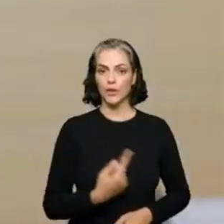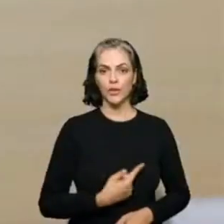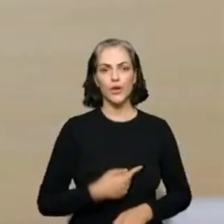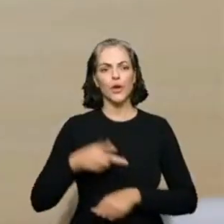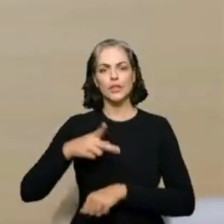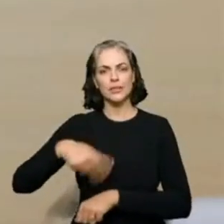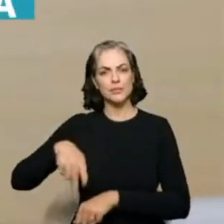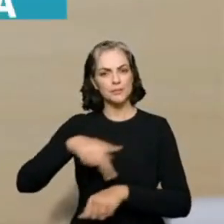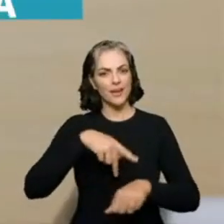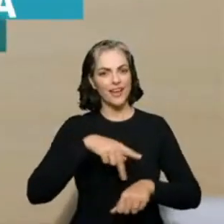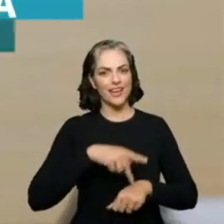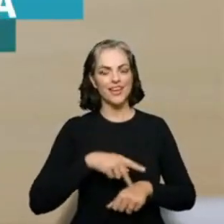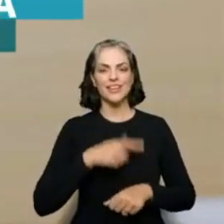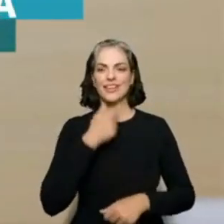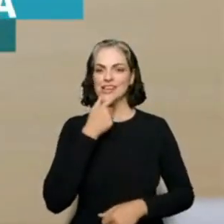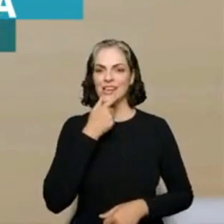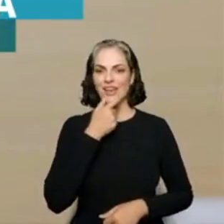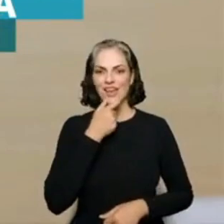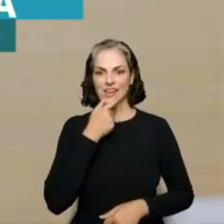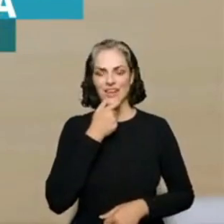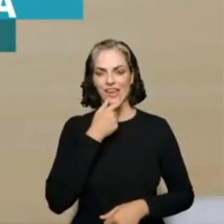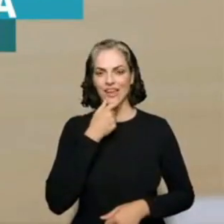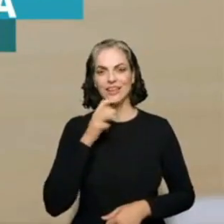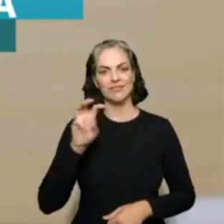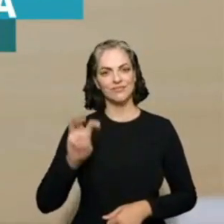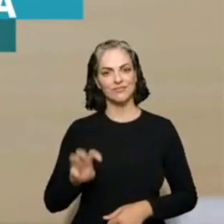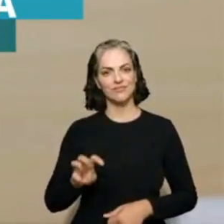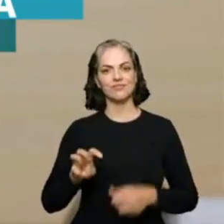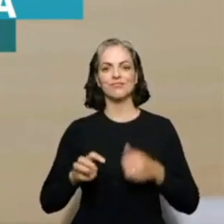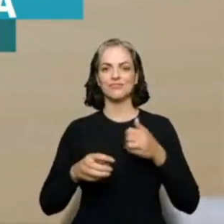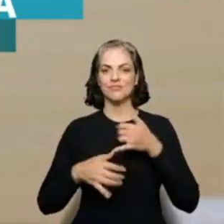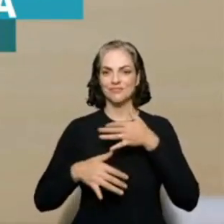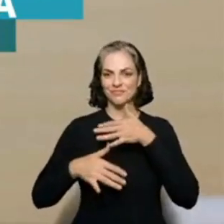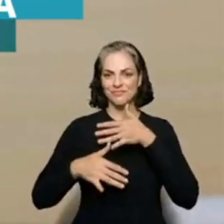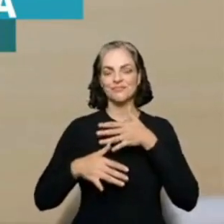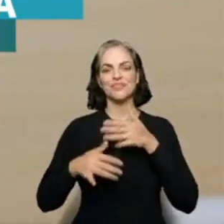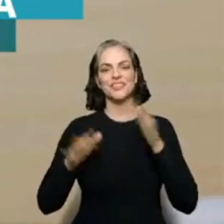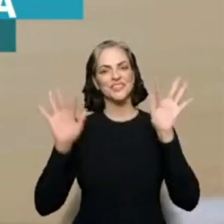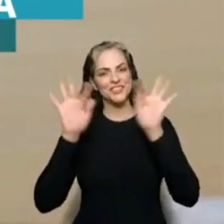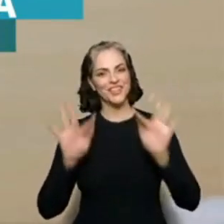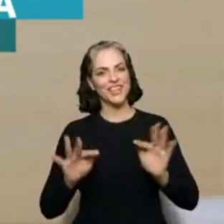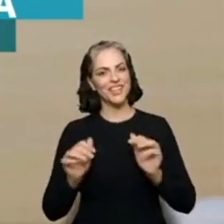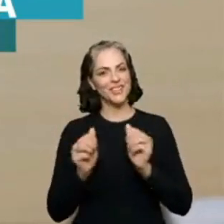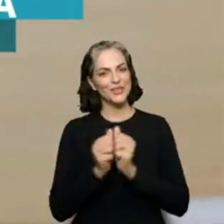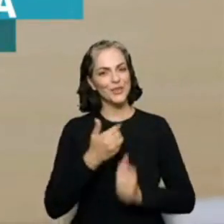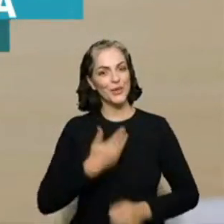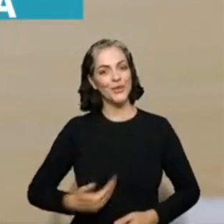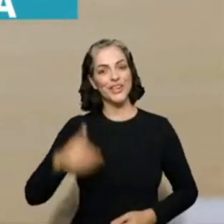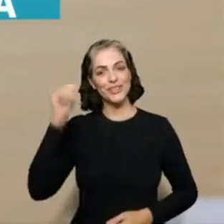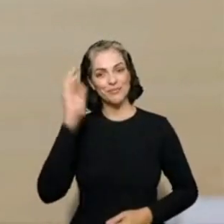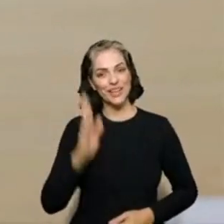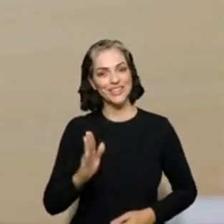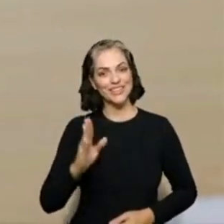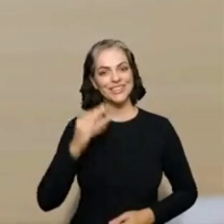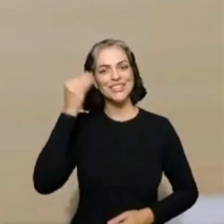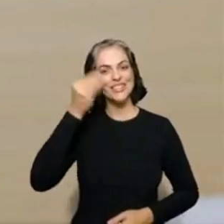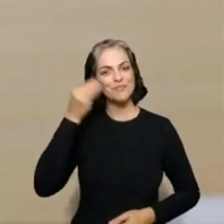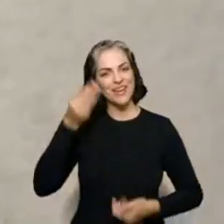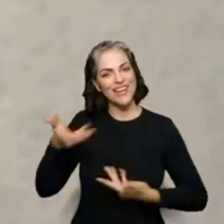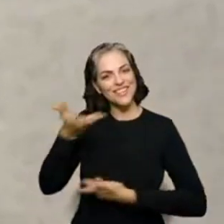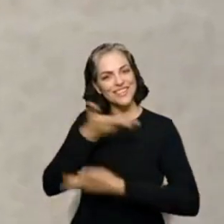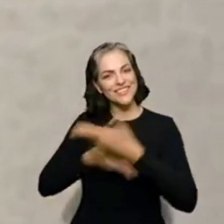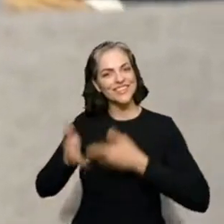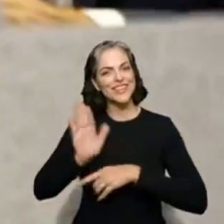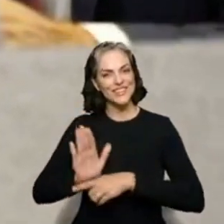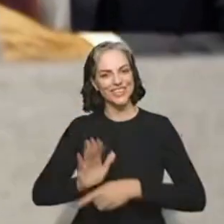So we are very happy as Britain to be able to work alongside the Brazilian government in terms of sharing